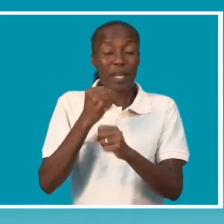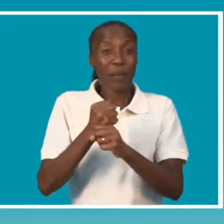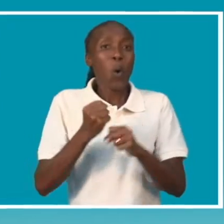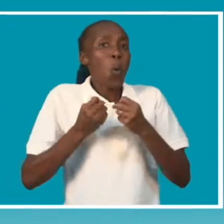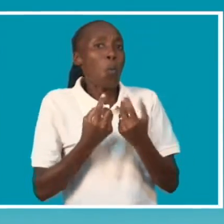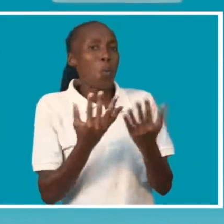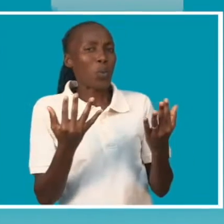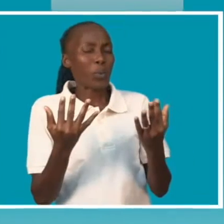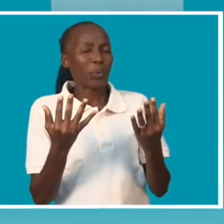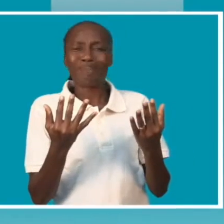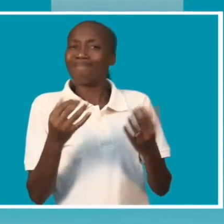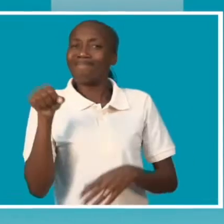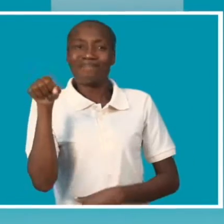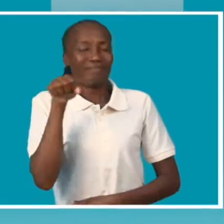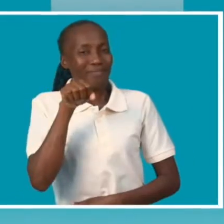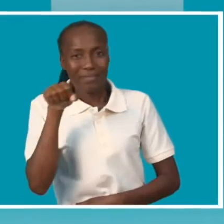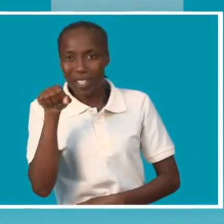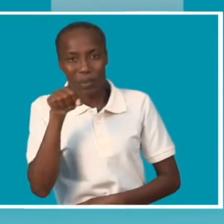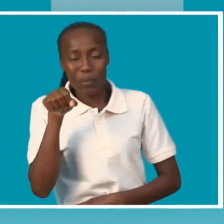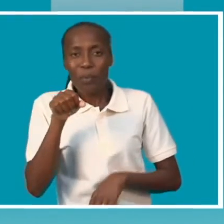Não onde são